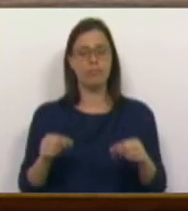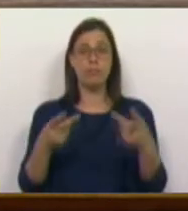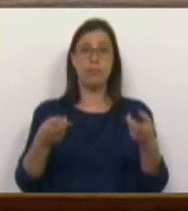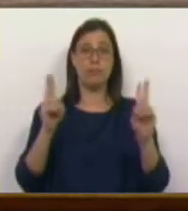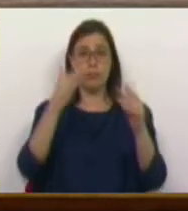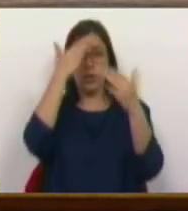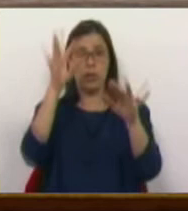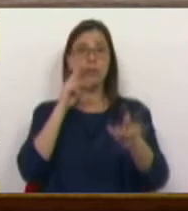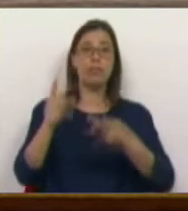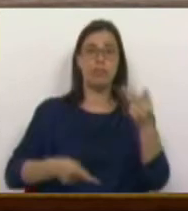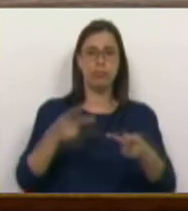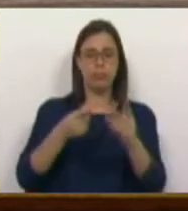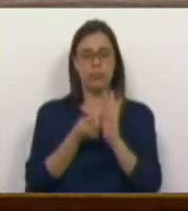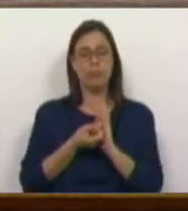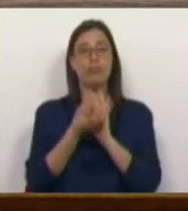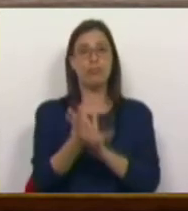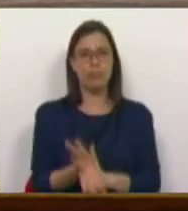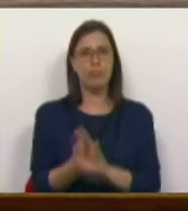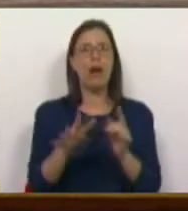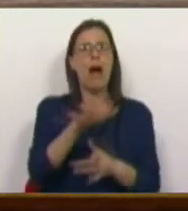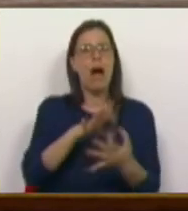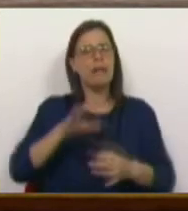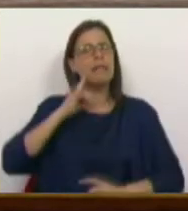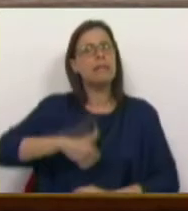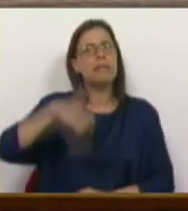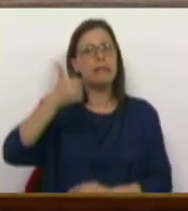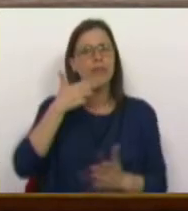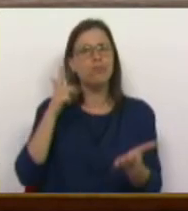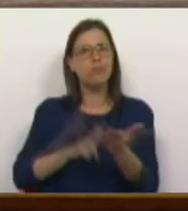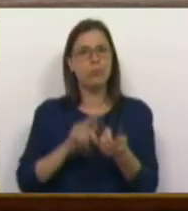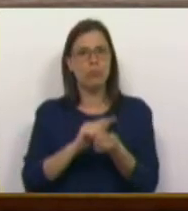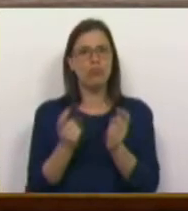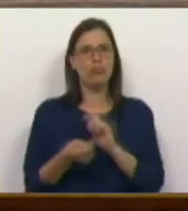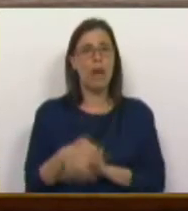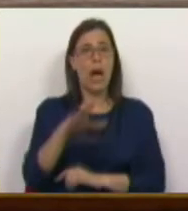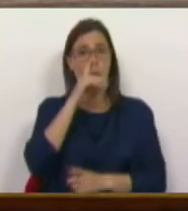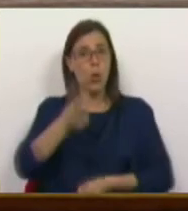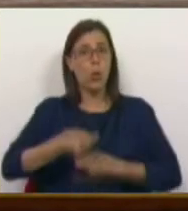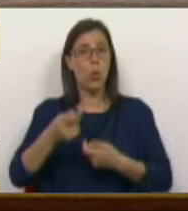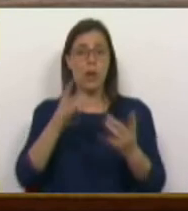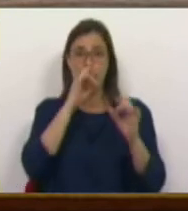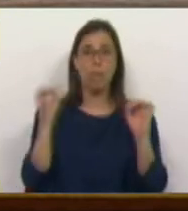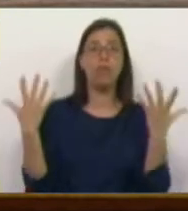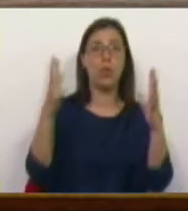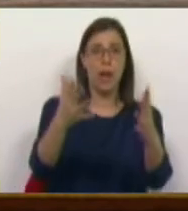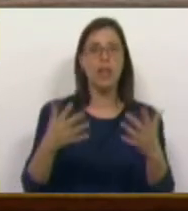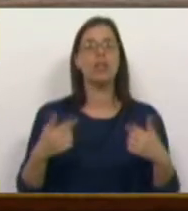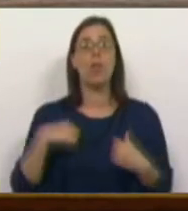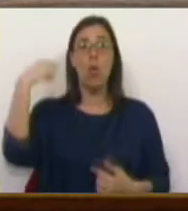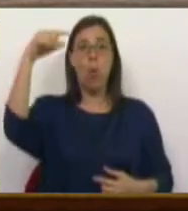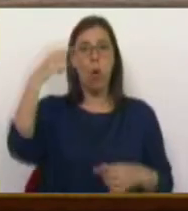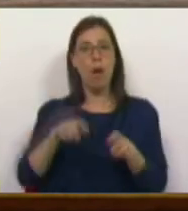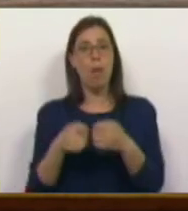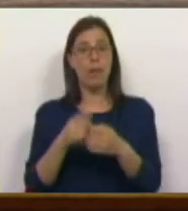coloca à vossa apreciação um pacote em domínios essenciais para uma verdadeira reforma do espaço rural e da floresta. Somos o